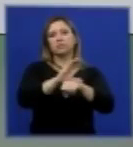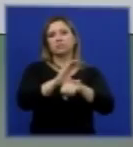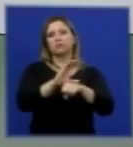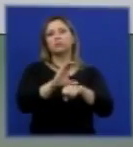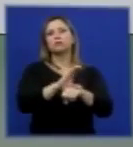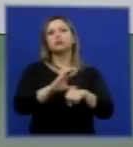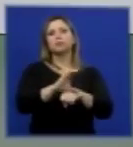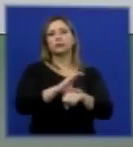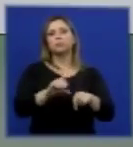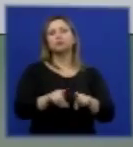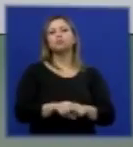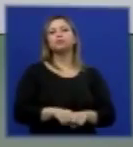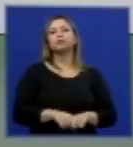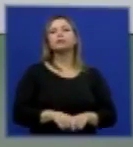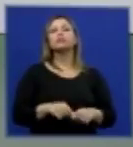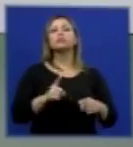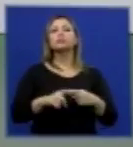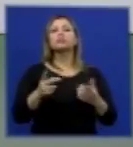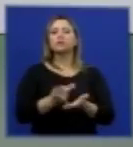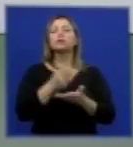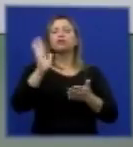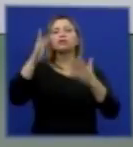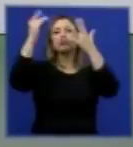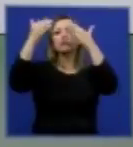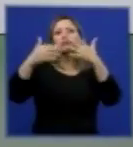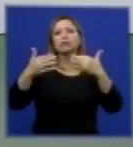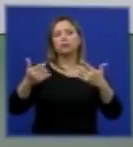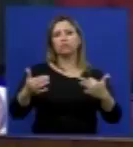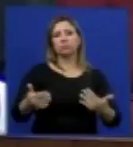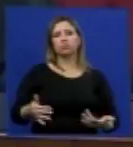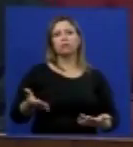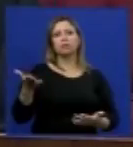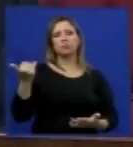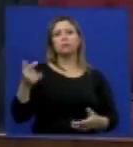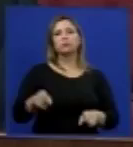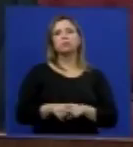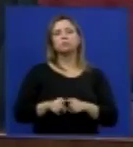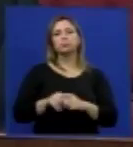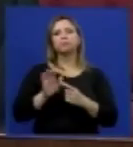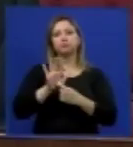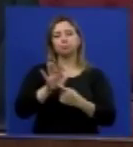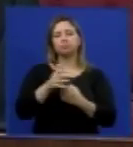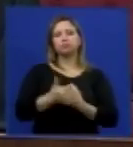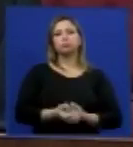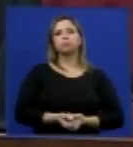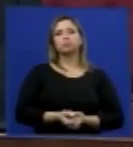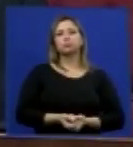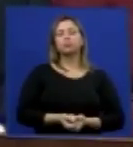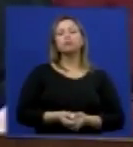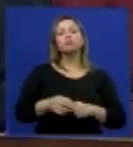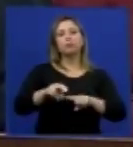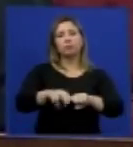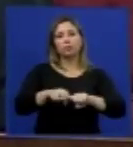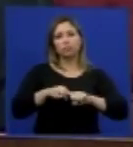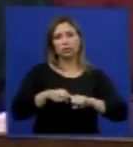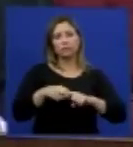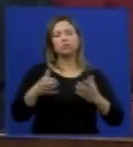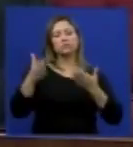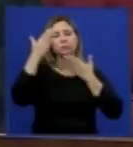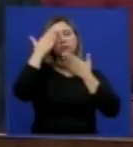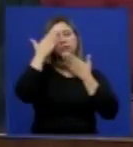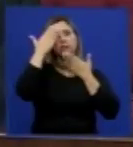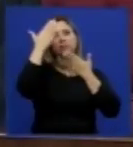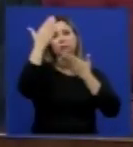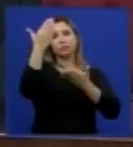arcabouço normativo que foi aqui relatado por mim ao fazer essa exposição. Então, com isso, senhora presidente, eu